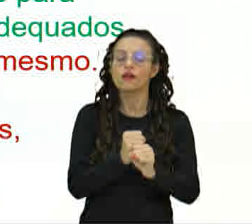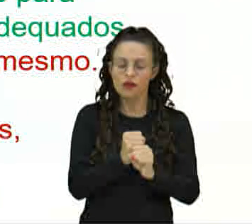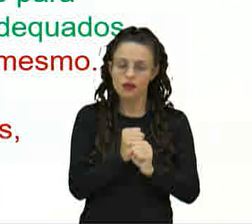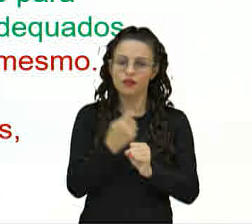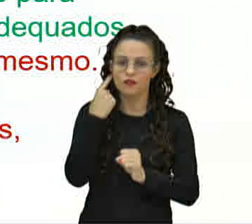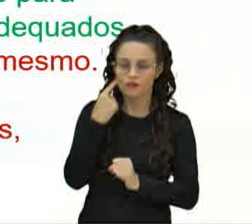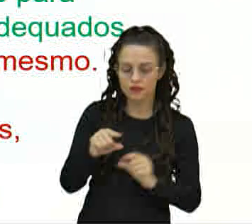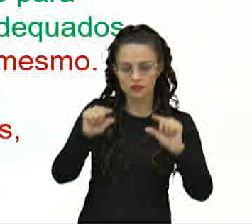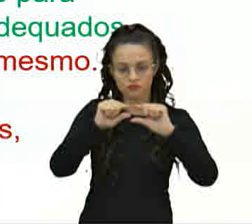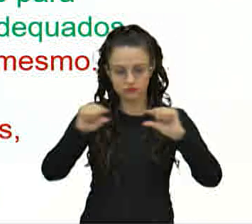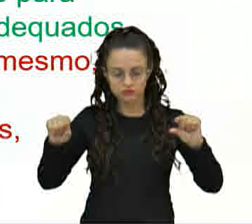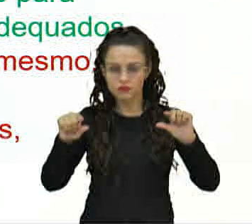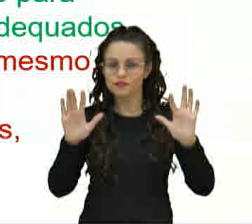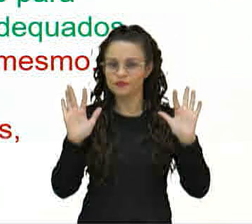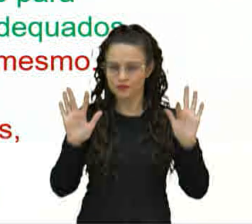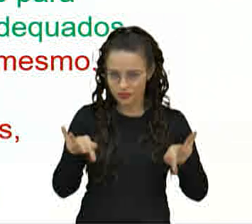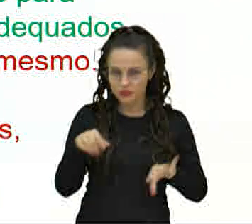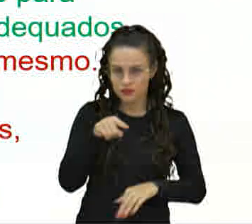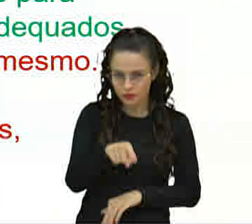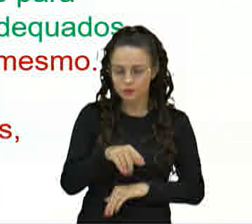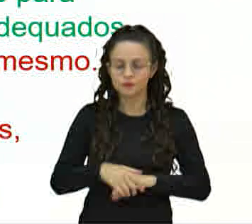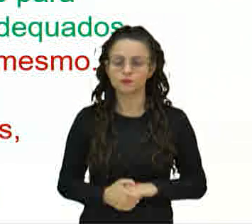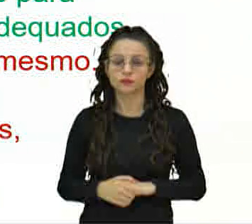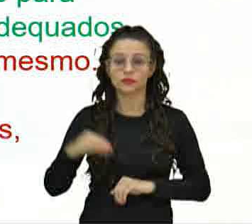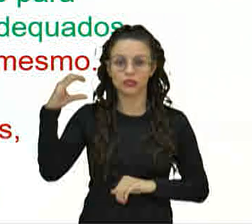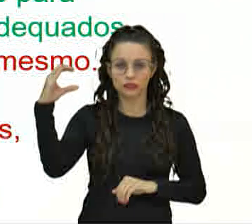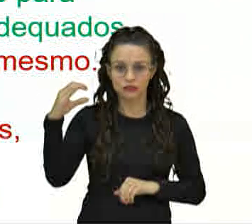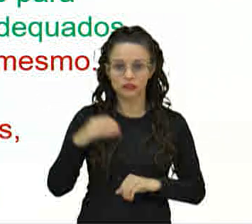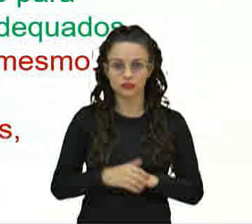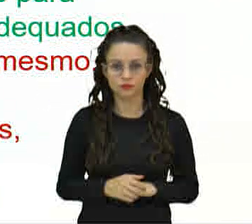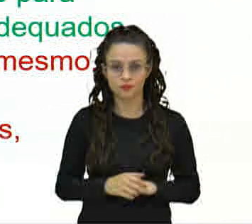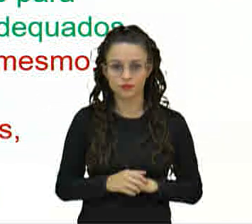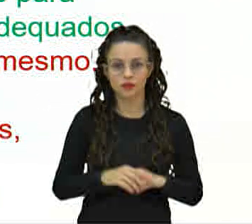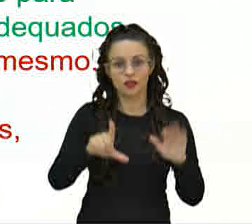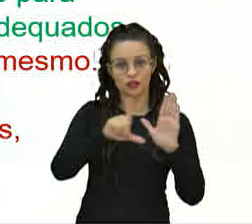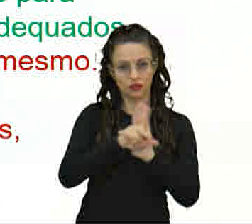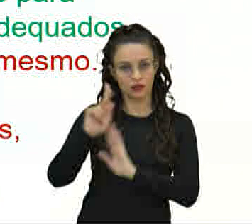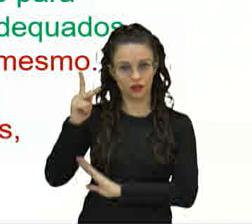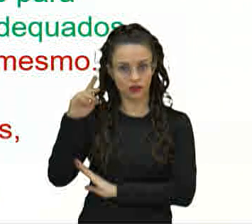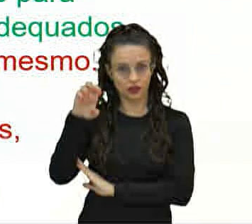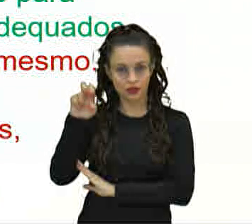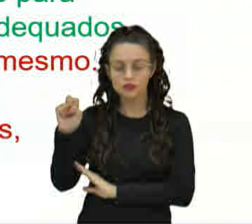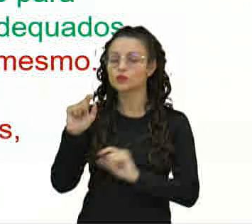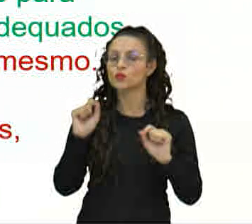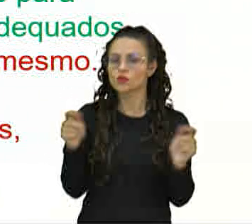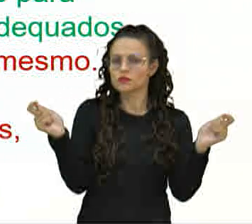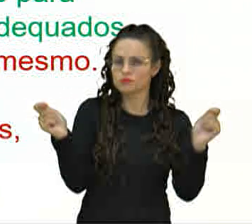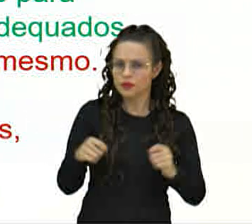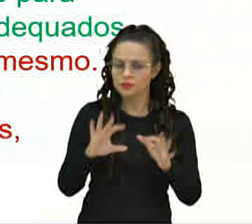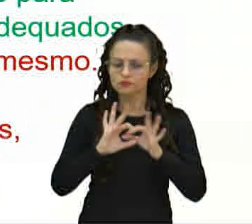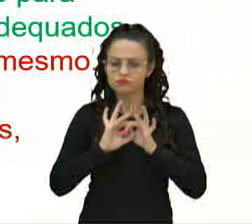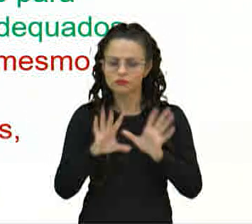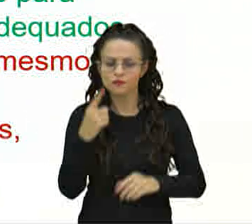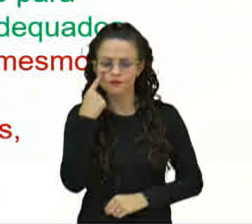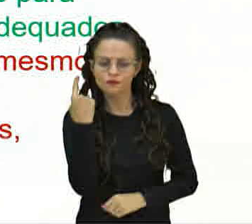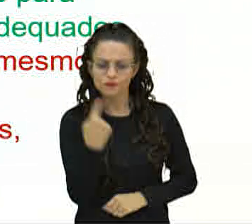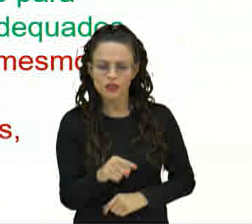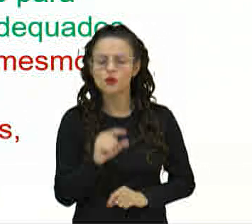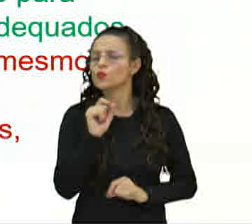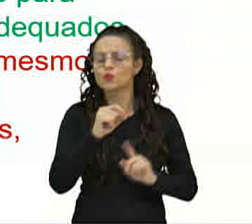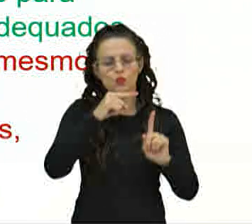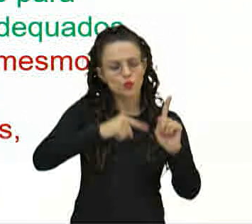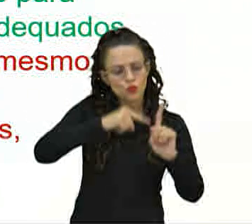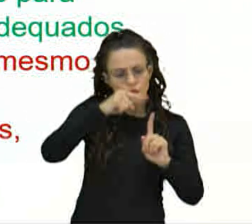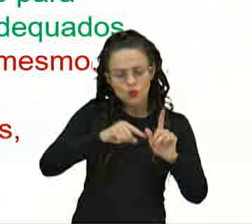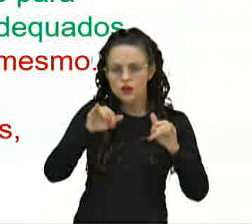na equação desejada. Letra C. A lei de Hess permite determinar a variação de entalpia até mesmo